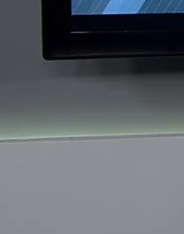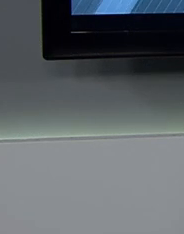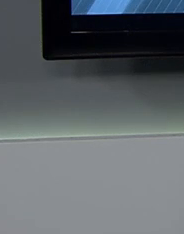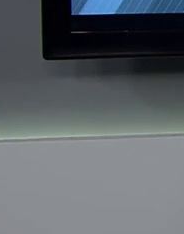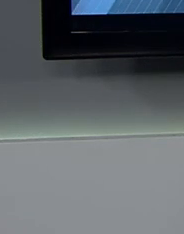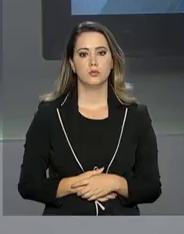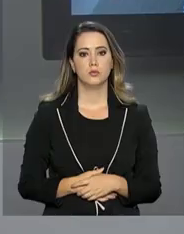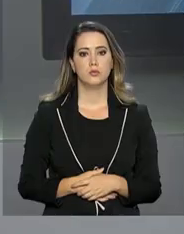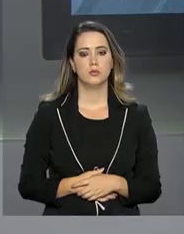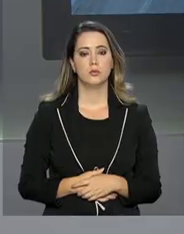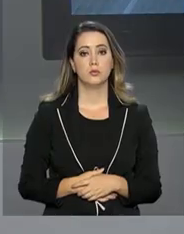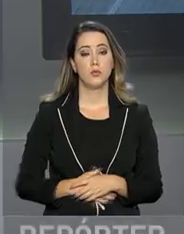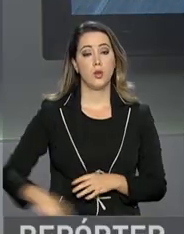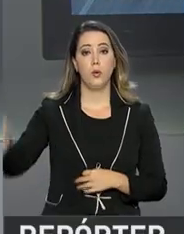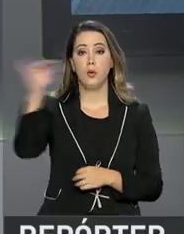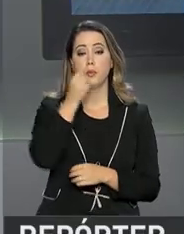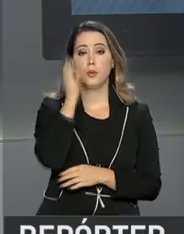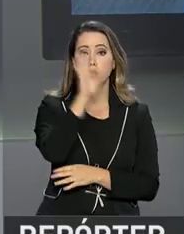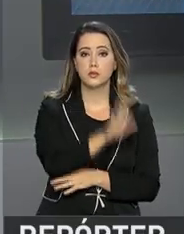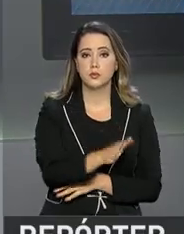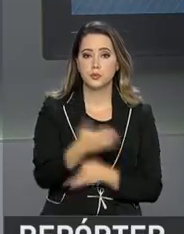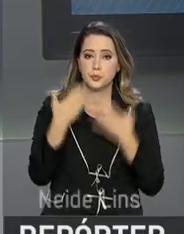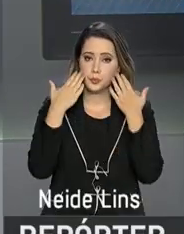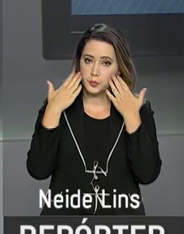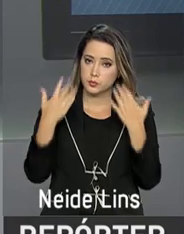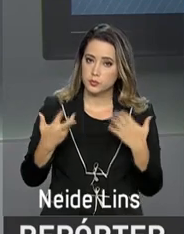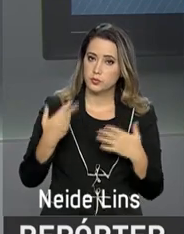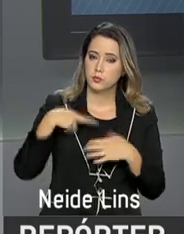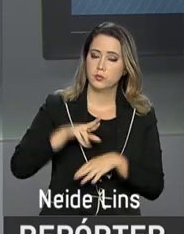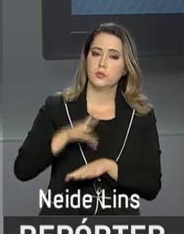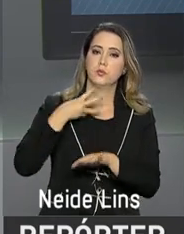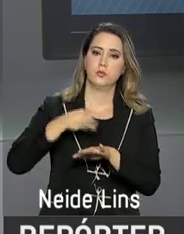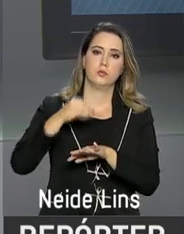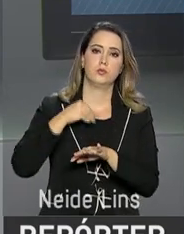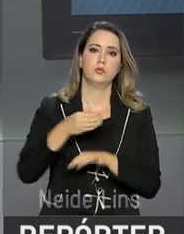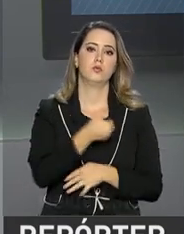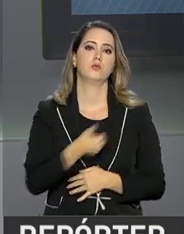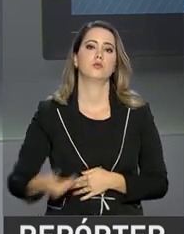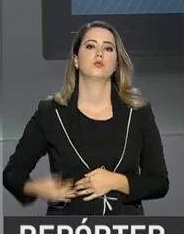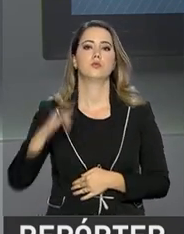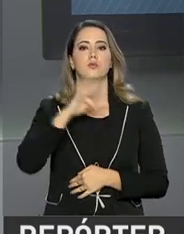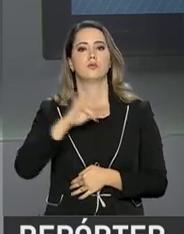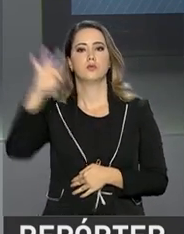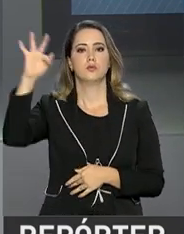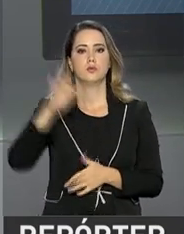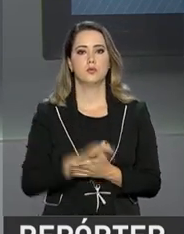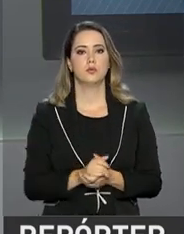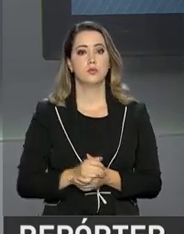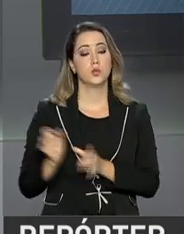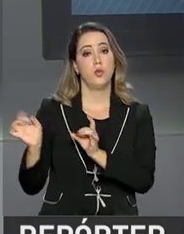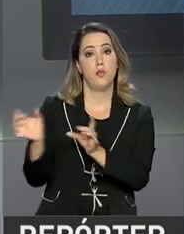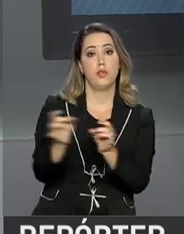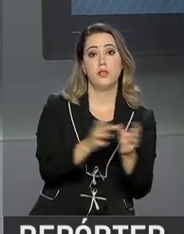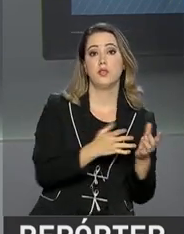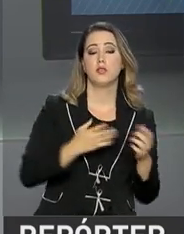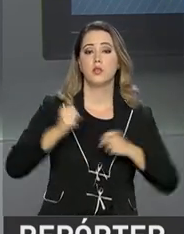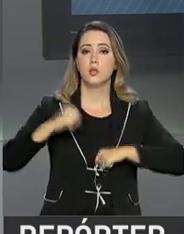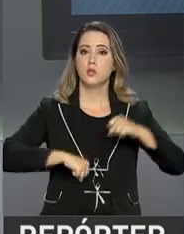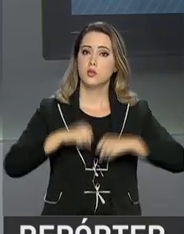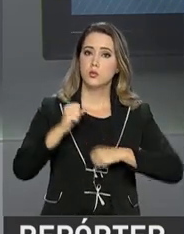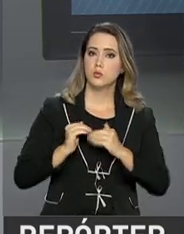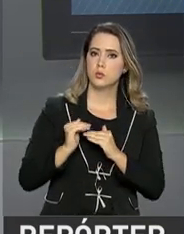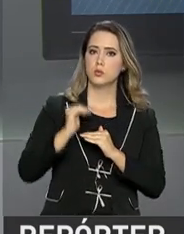olá boa tarde estamos de volta com o repórter nbr e as notícias do governo federal o faturamento da indústria